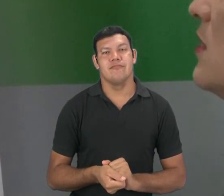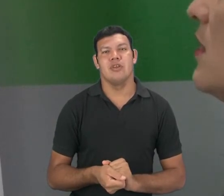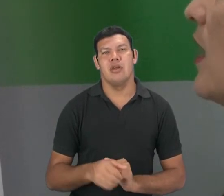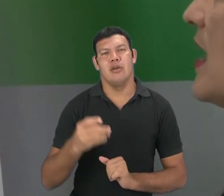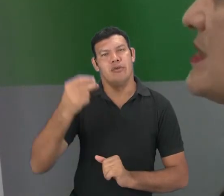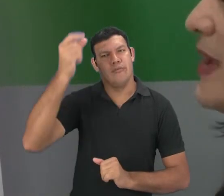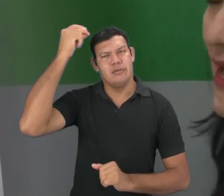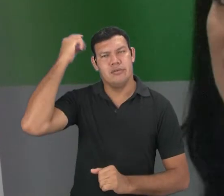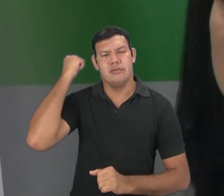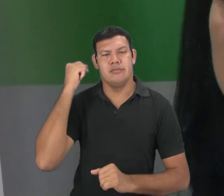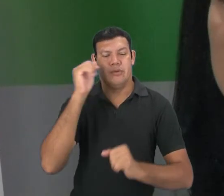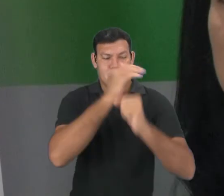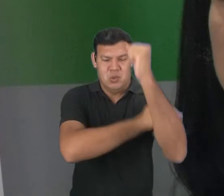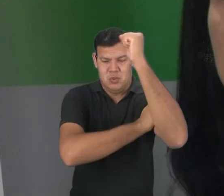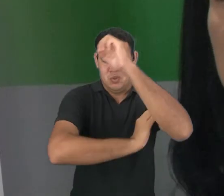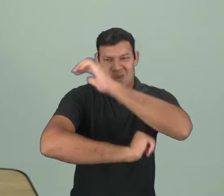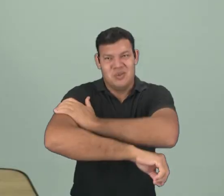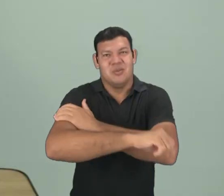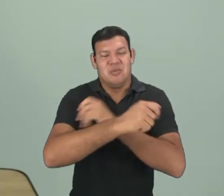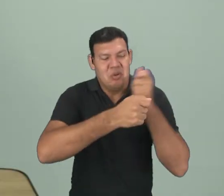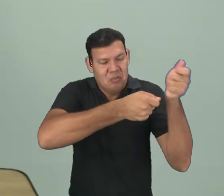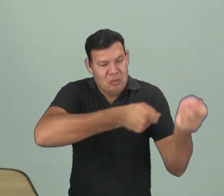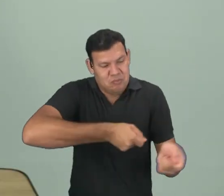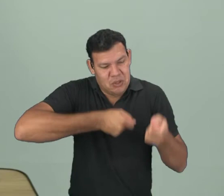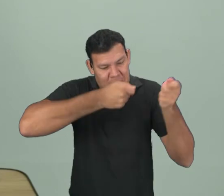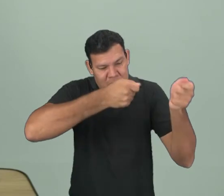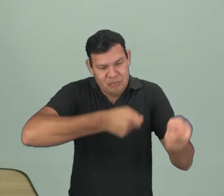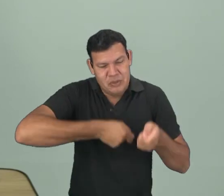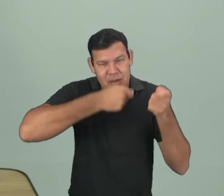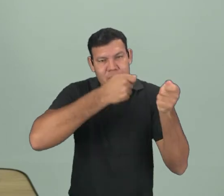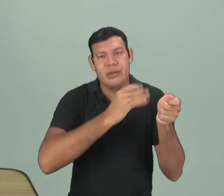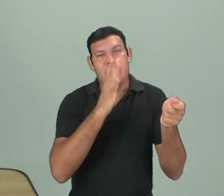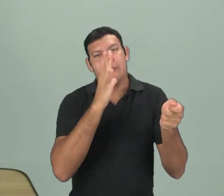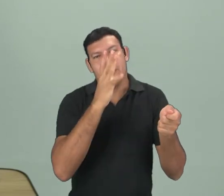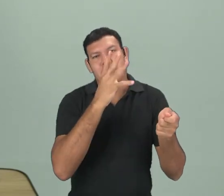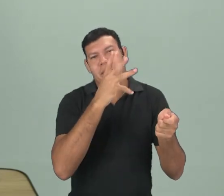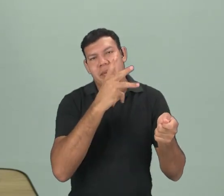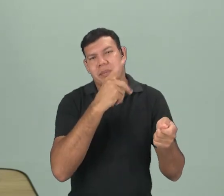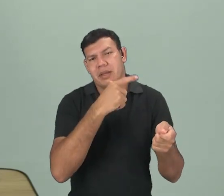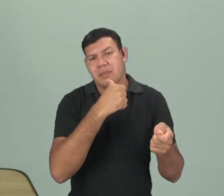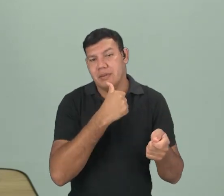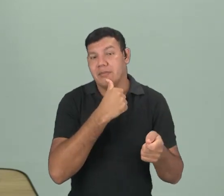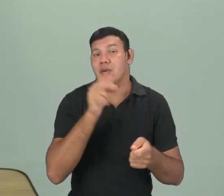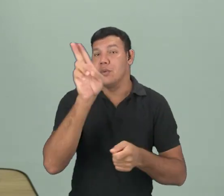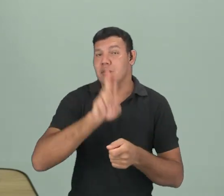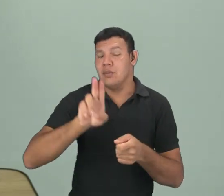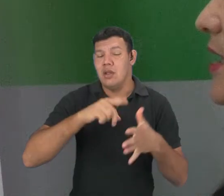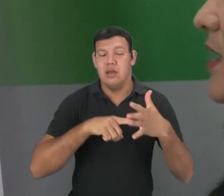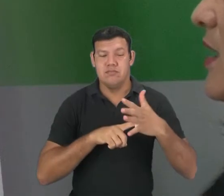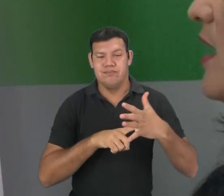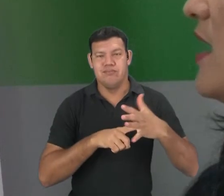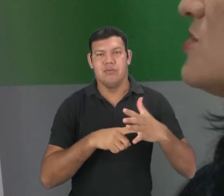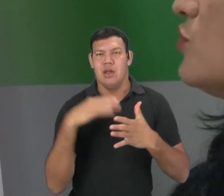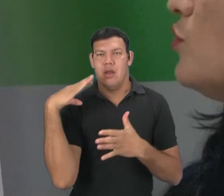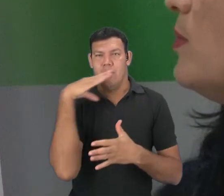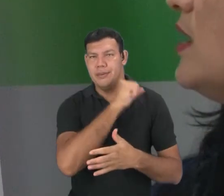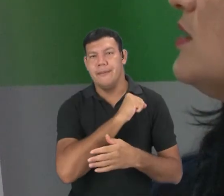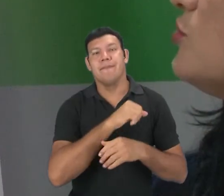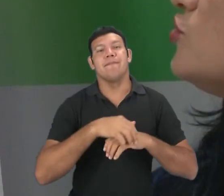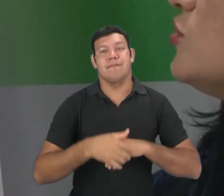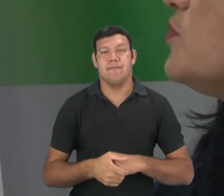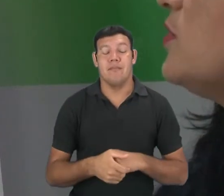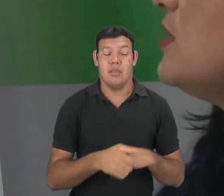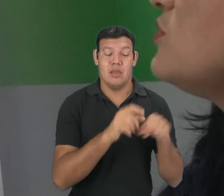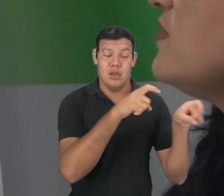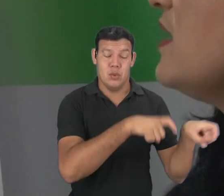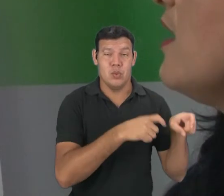manual. As máquinas auxiliam nesse processo, né, aqui no campo, na zona rural. E aqui é a zona